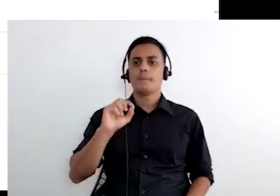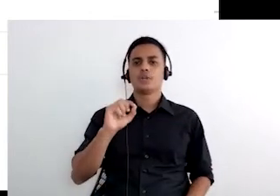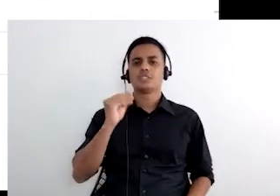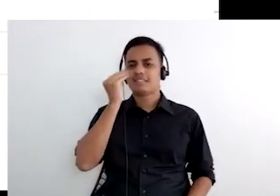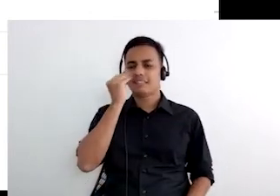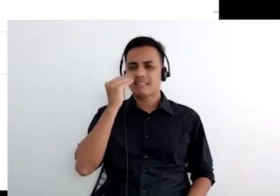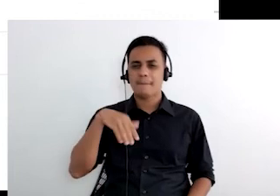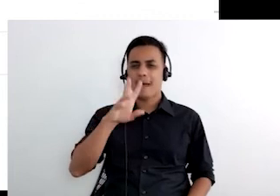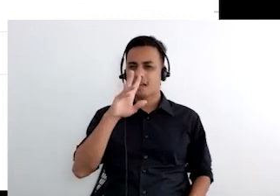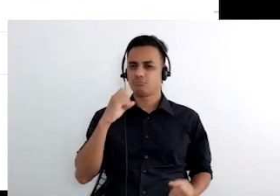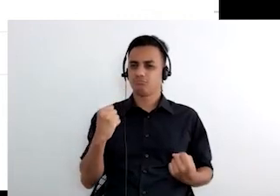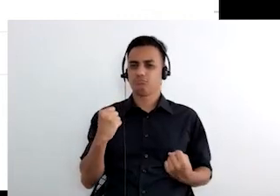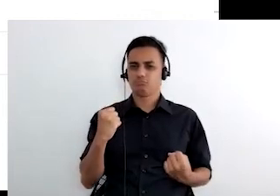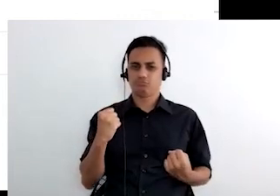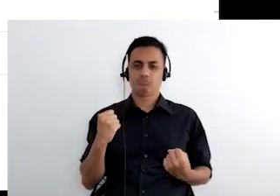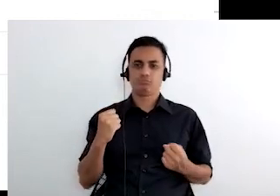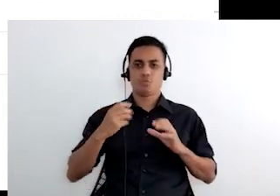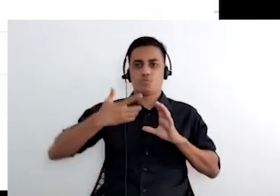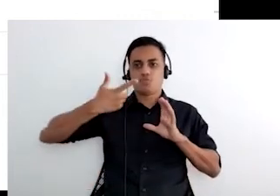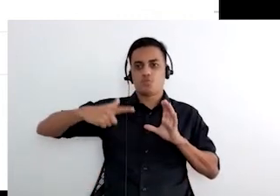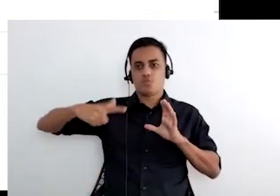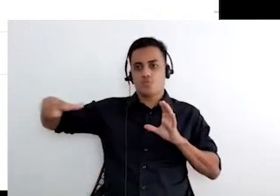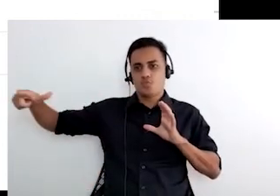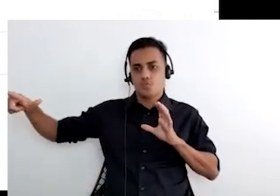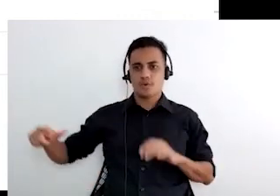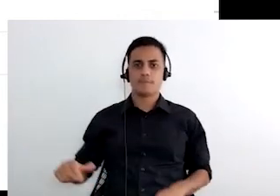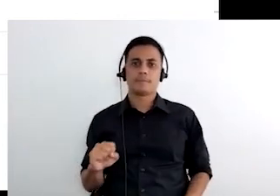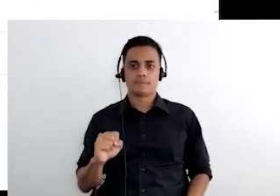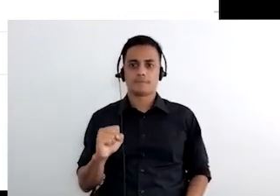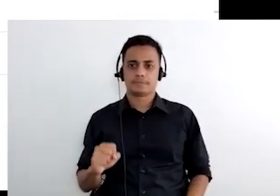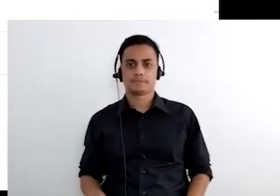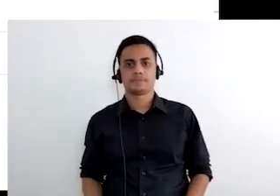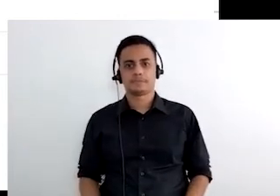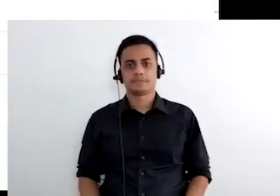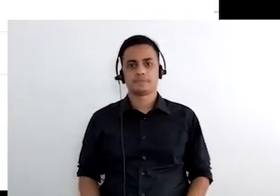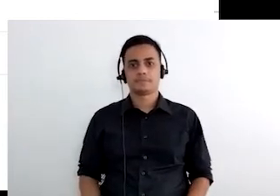aqui nessa melodia aqui com o efeito do wobble.